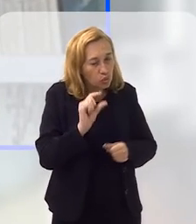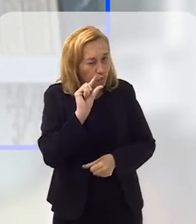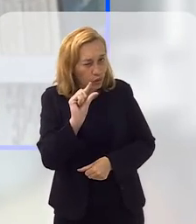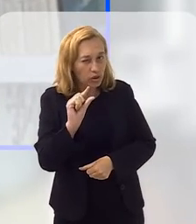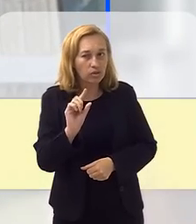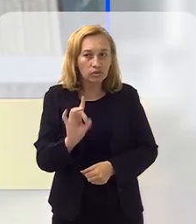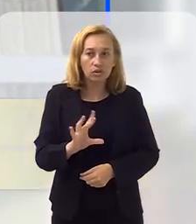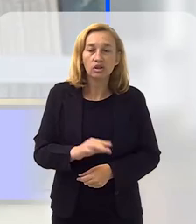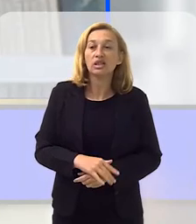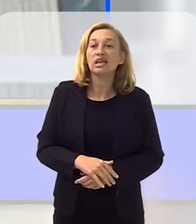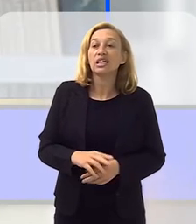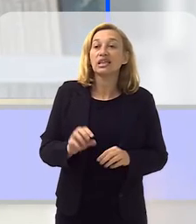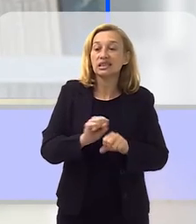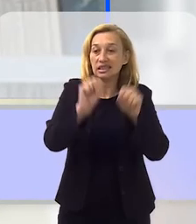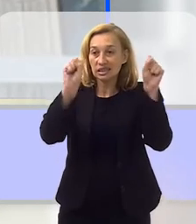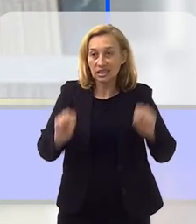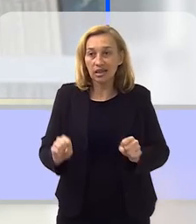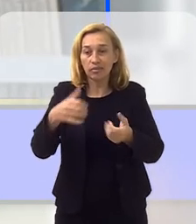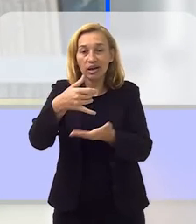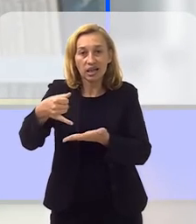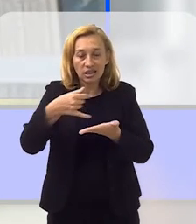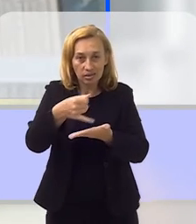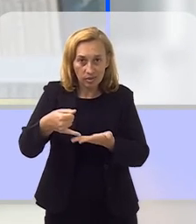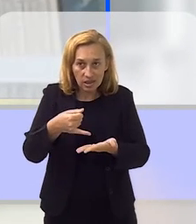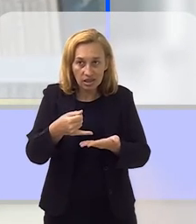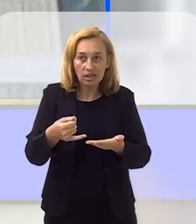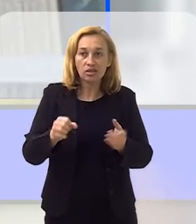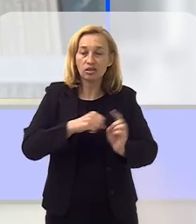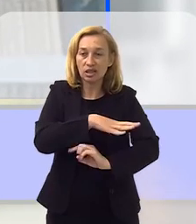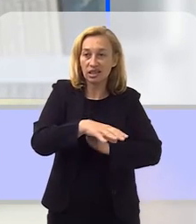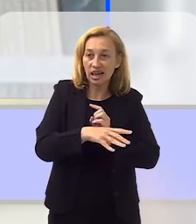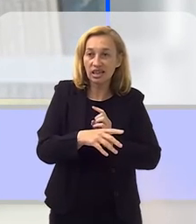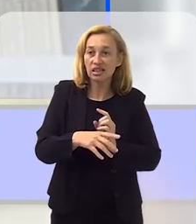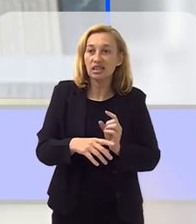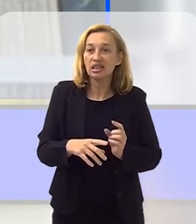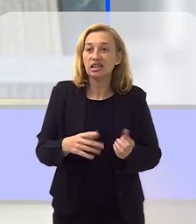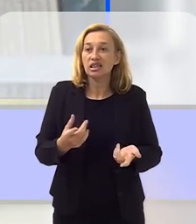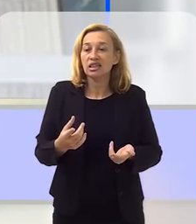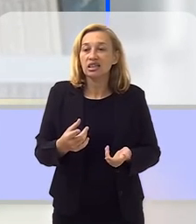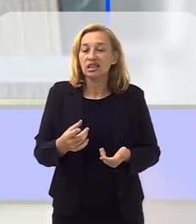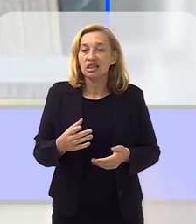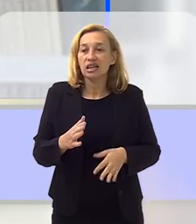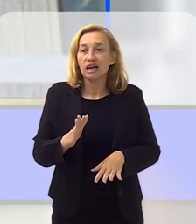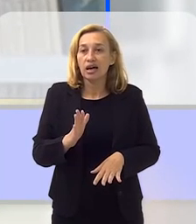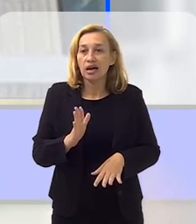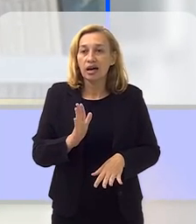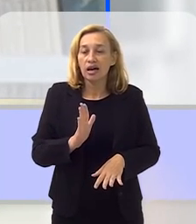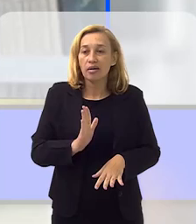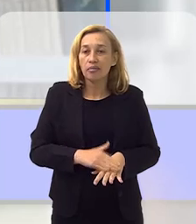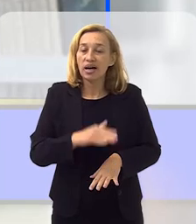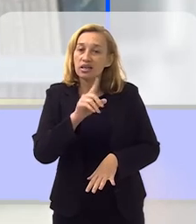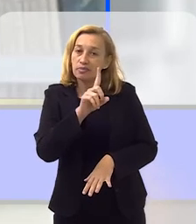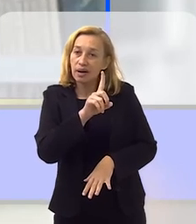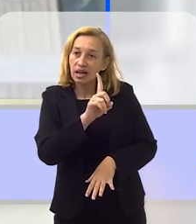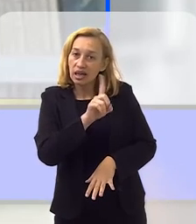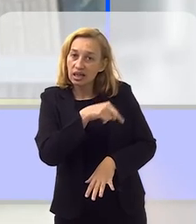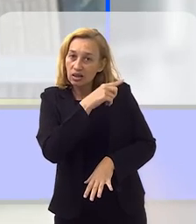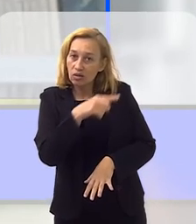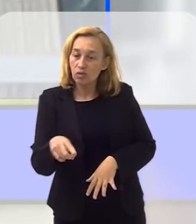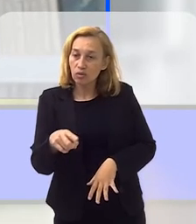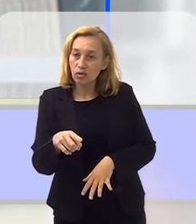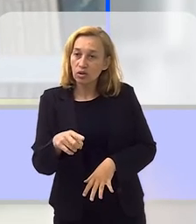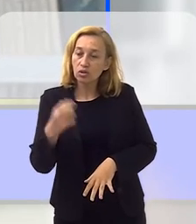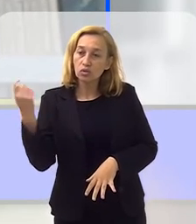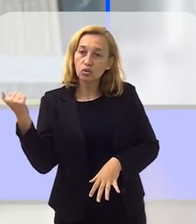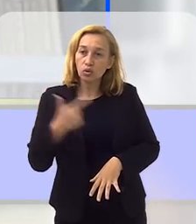coisa, esse sistema capitalista de sociedade, ele é feito muito mais para gerar exclusão do